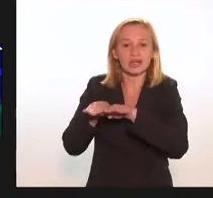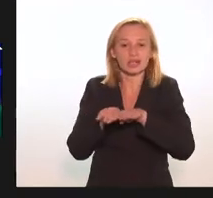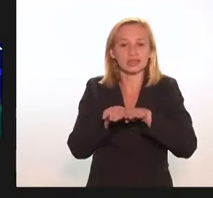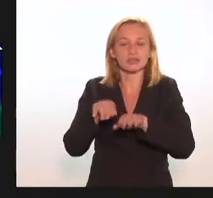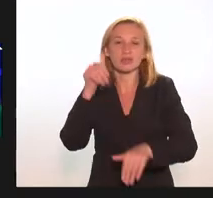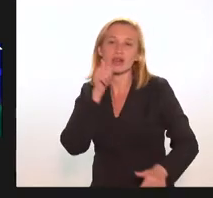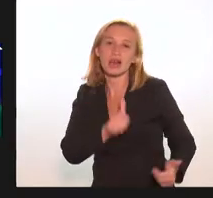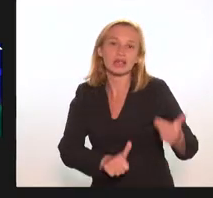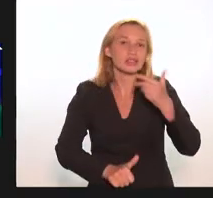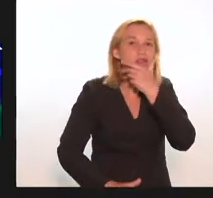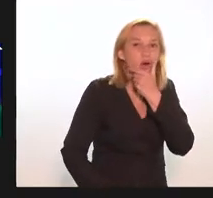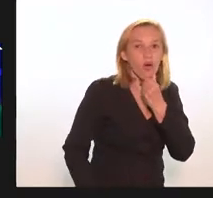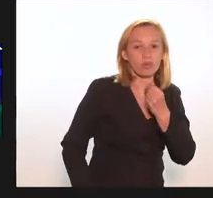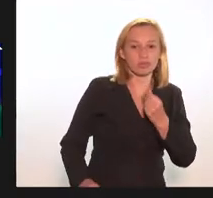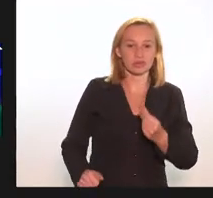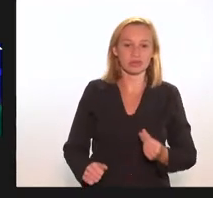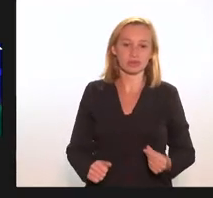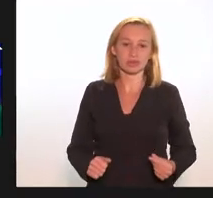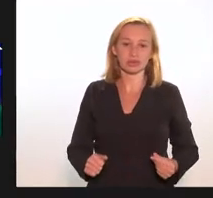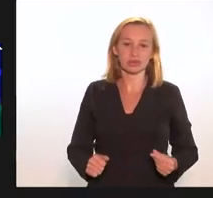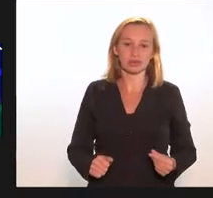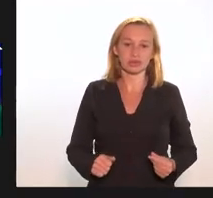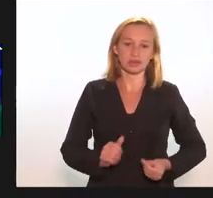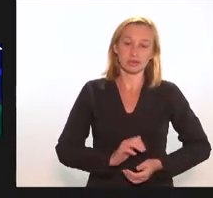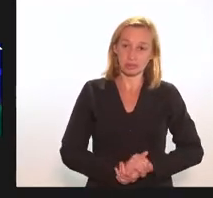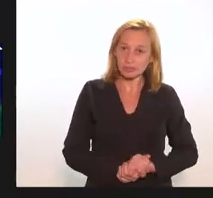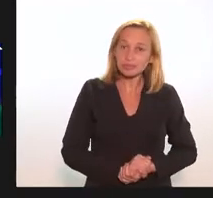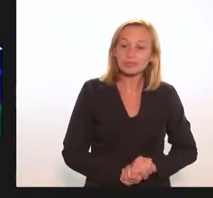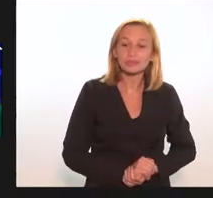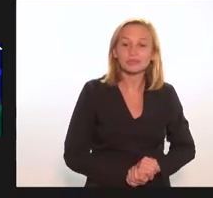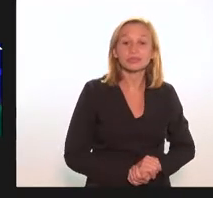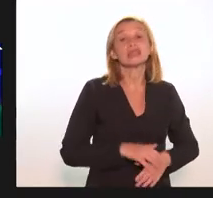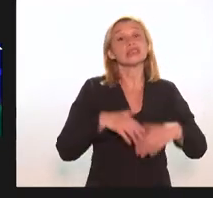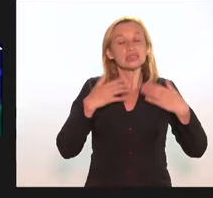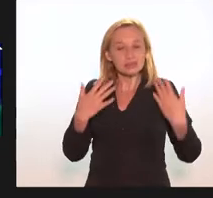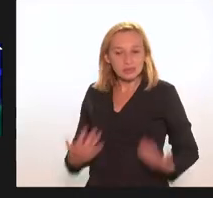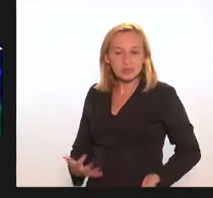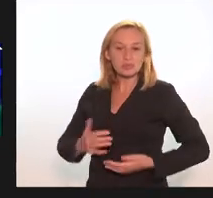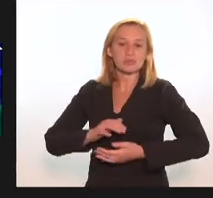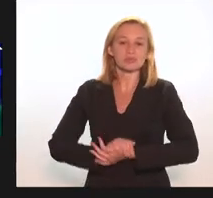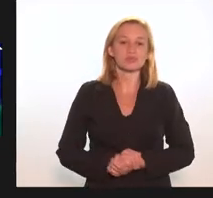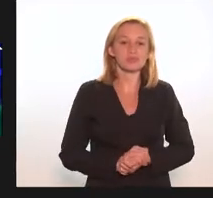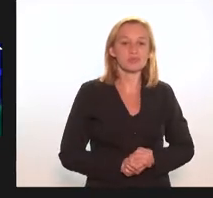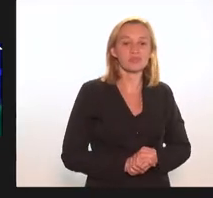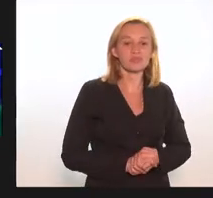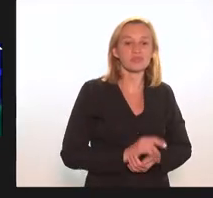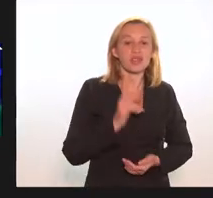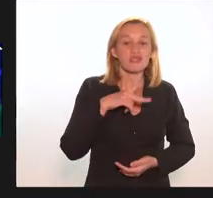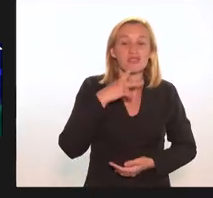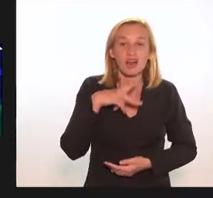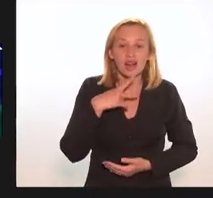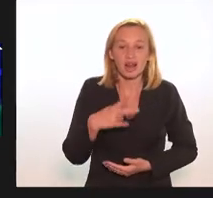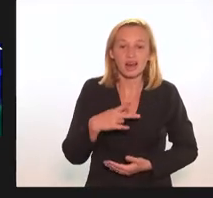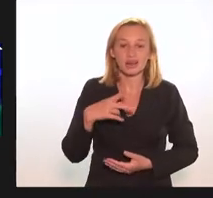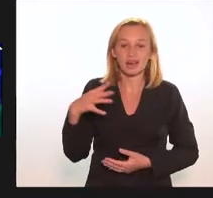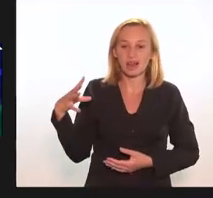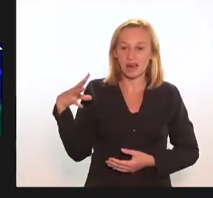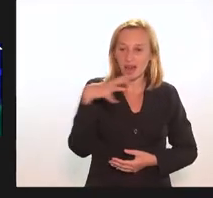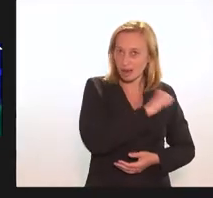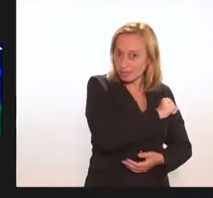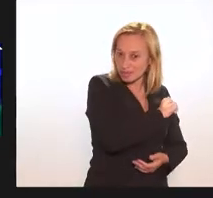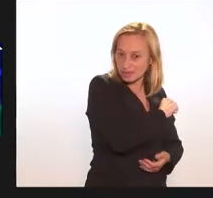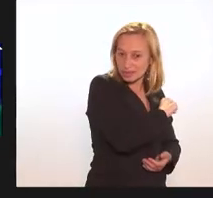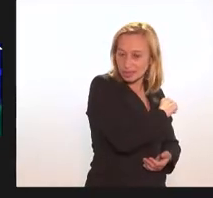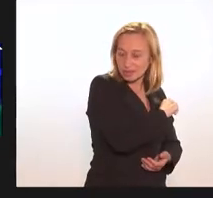homens, entre mulheres e entre não binários. Então, falar de forma rasa, como foi